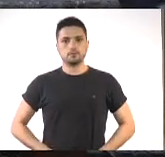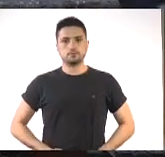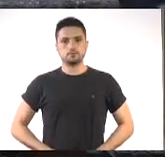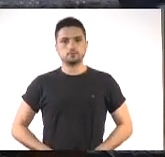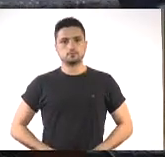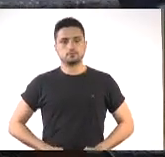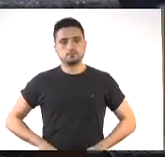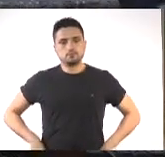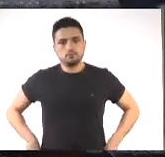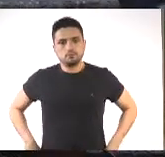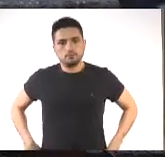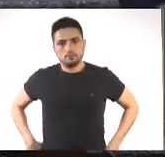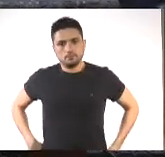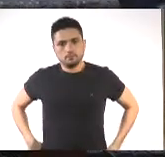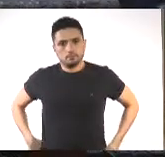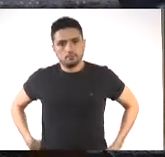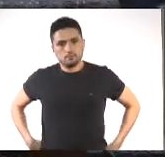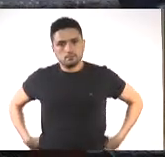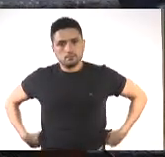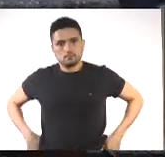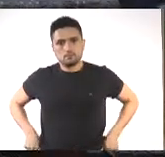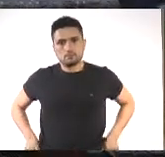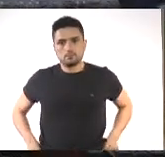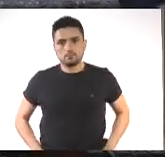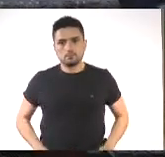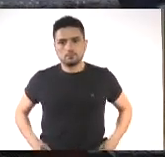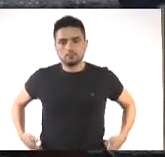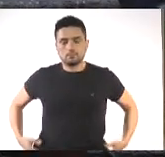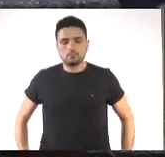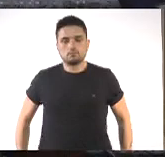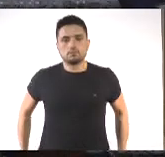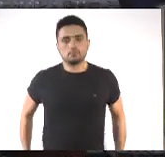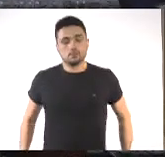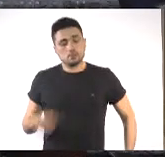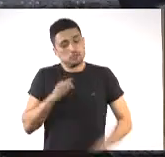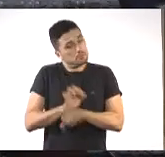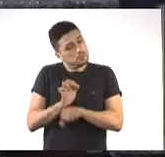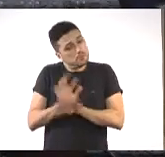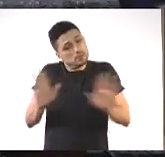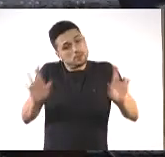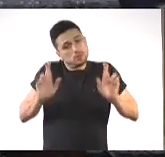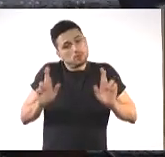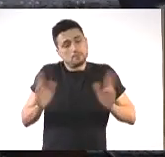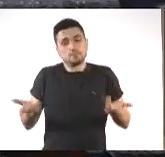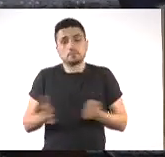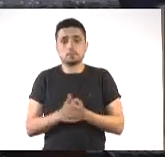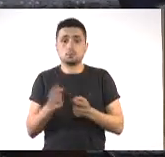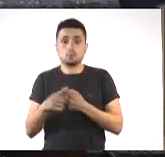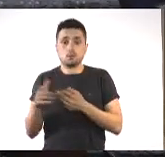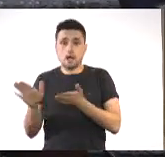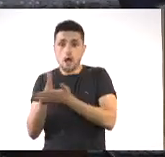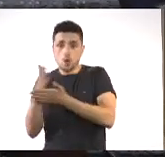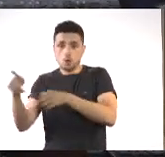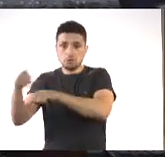que... Porque alguns países, deputada Marta, o vírus chegou, circulou e não